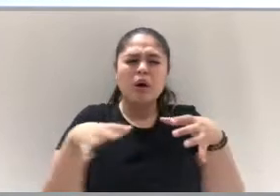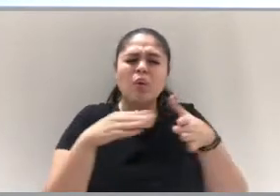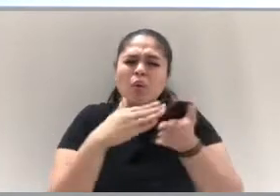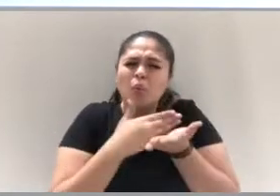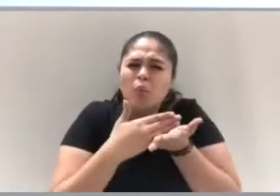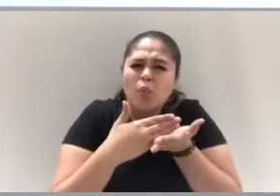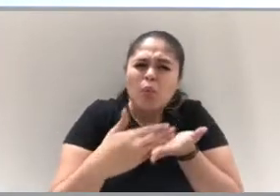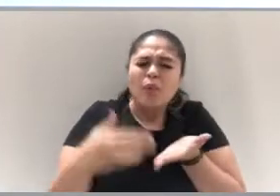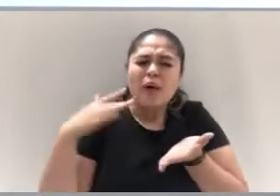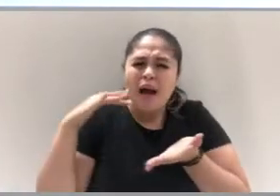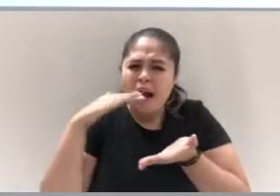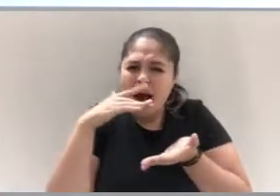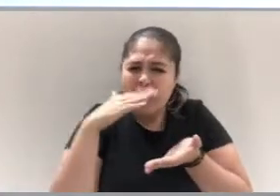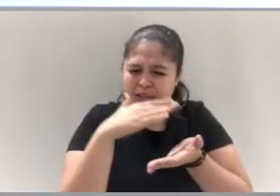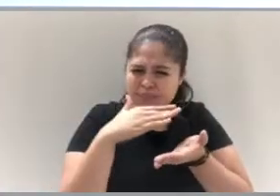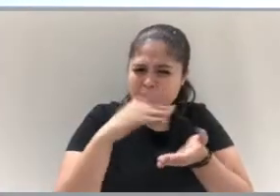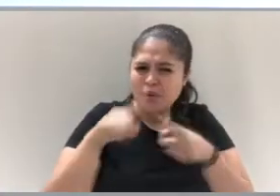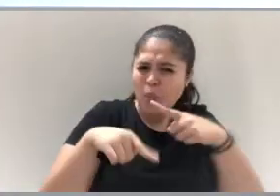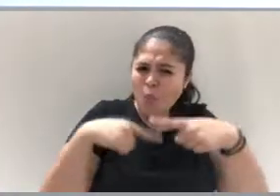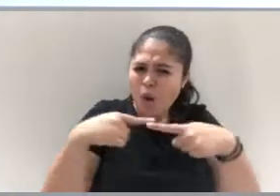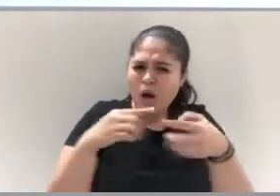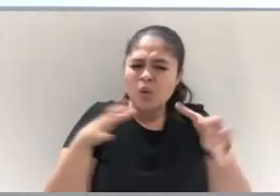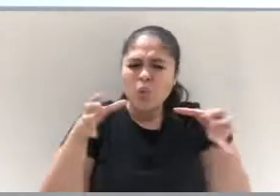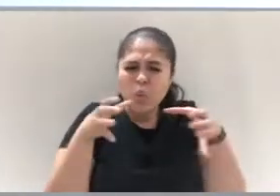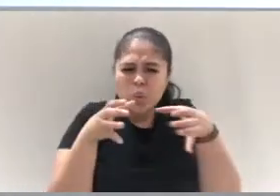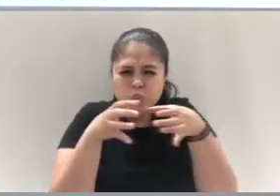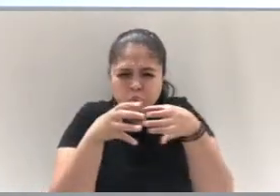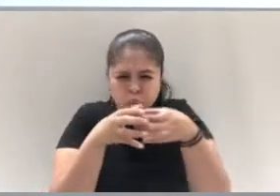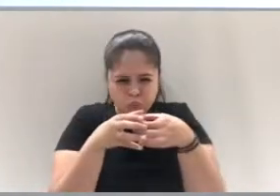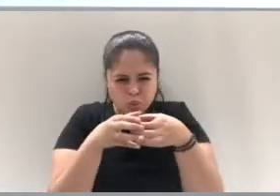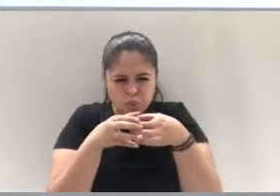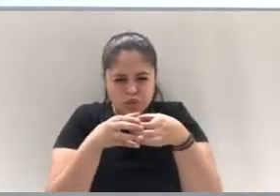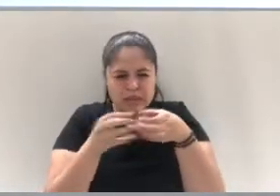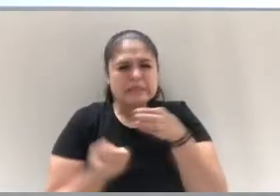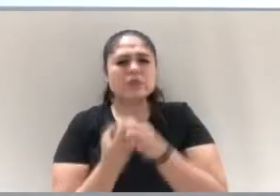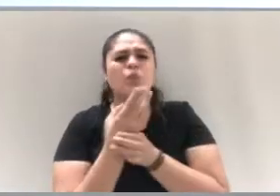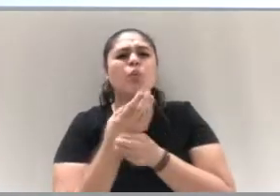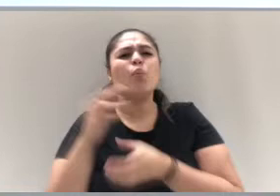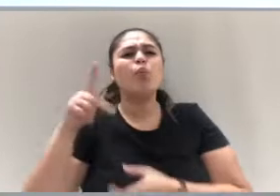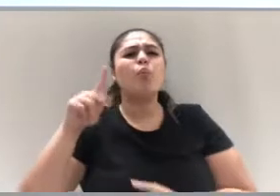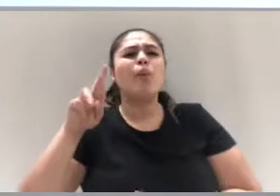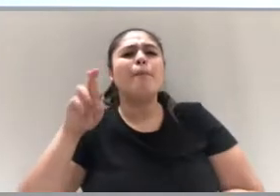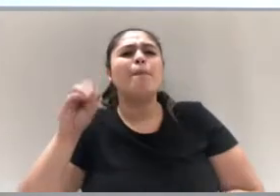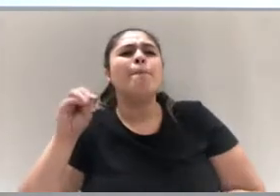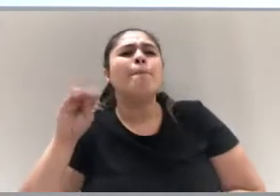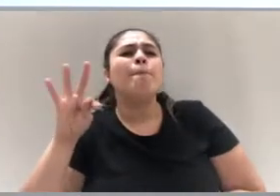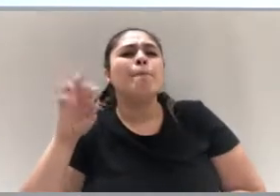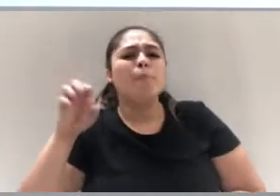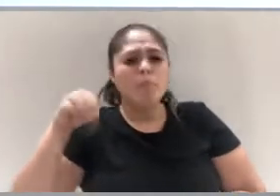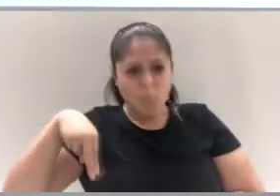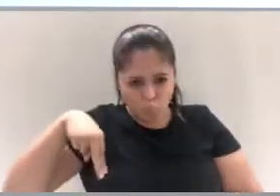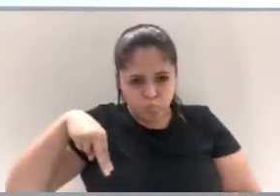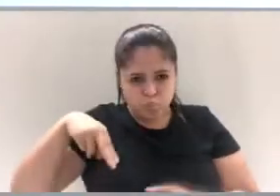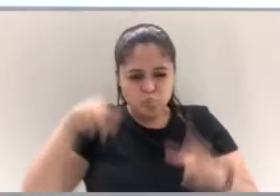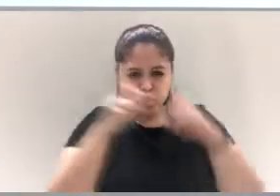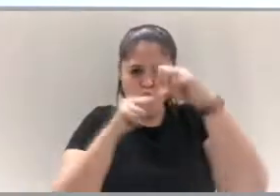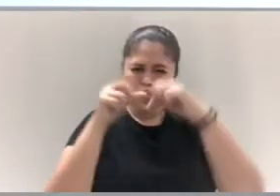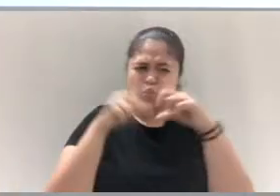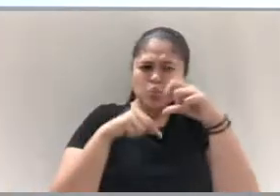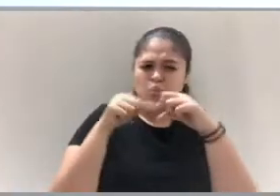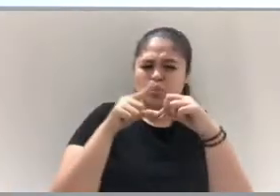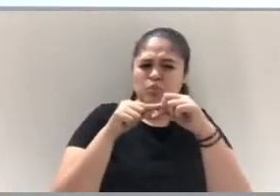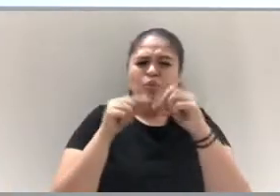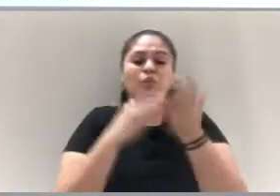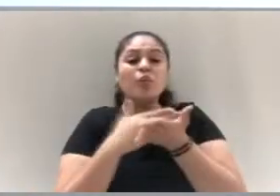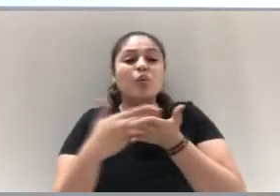a aquecer. Quando ela começou a aquecer, formou-se uma protoestrela. Essa protoestrela começou